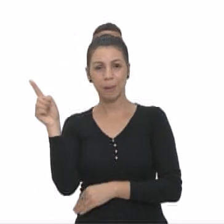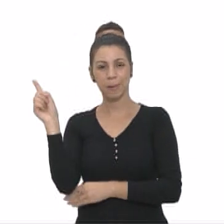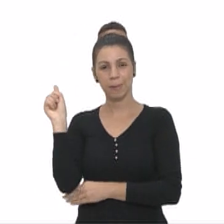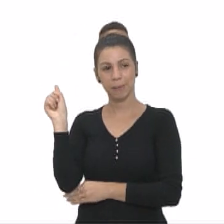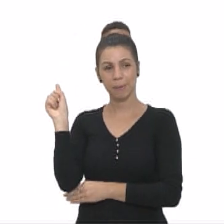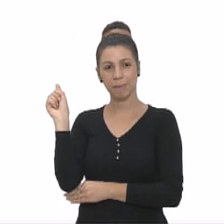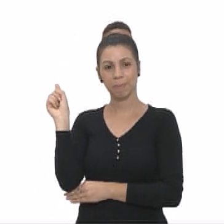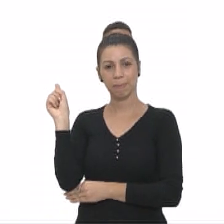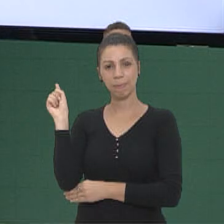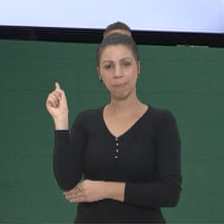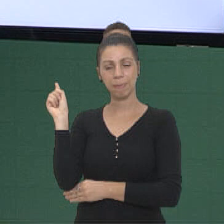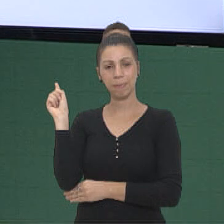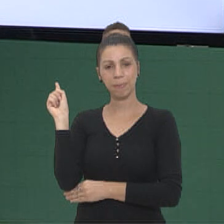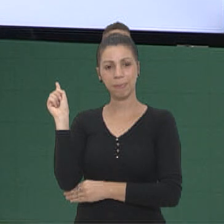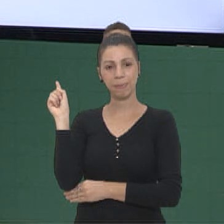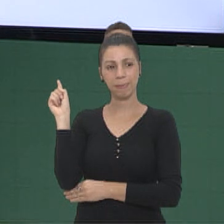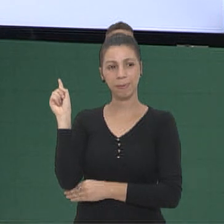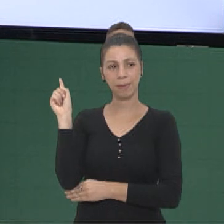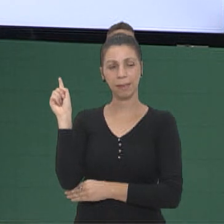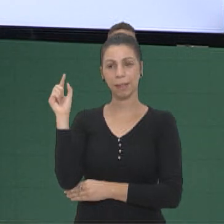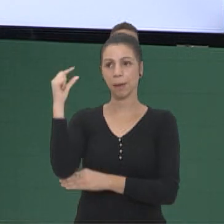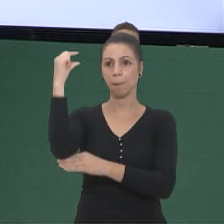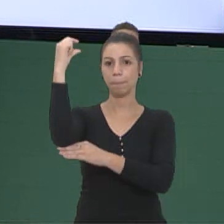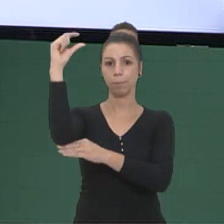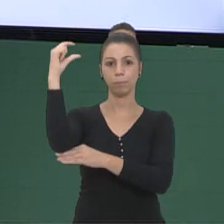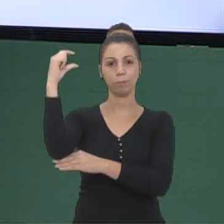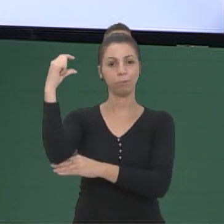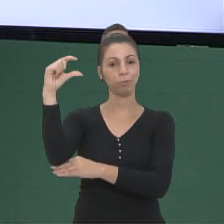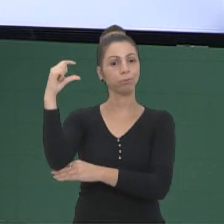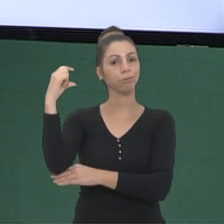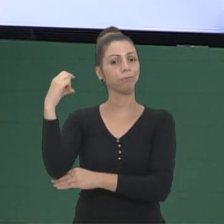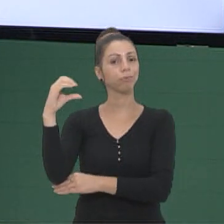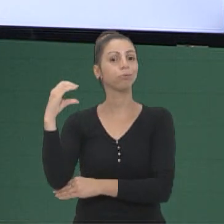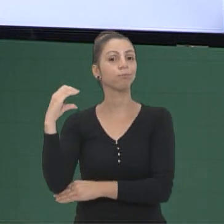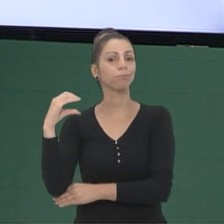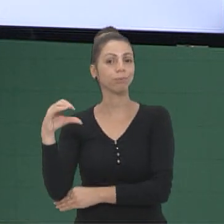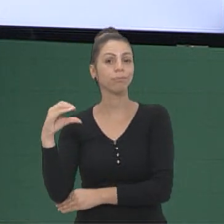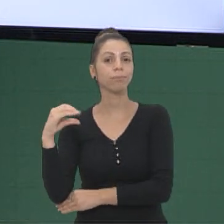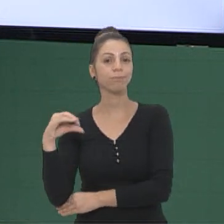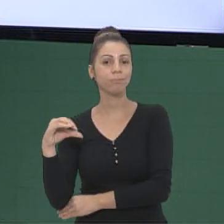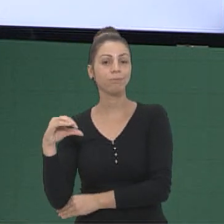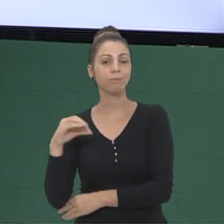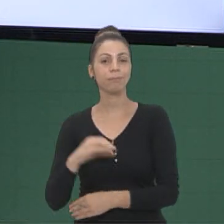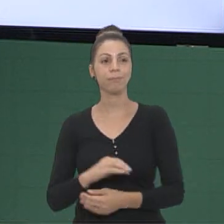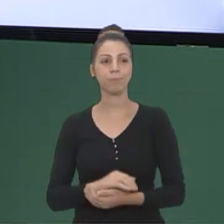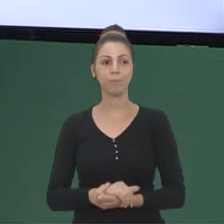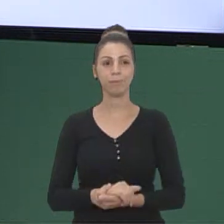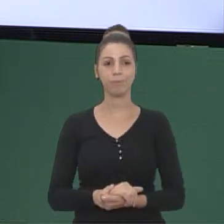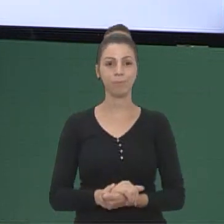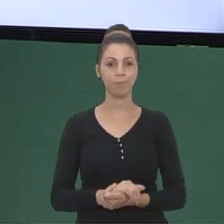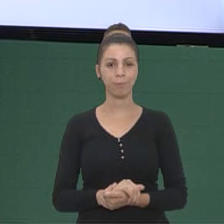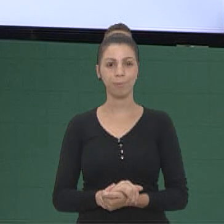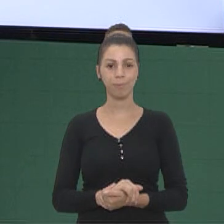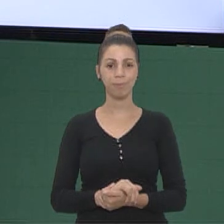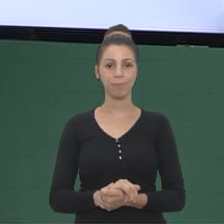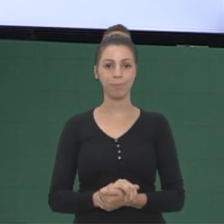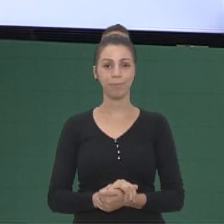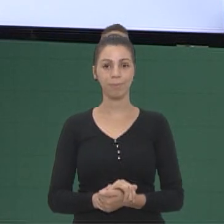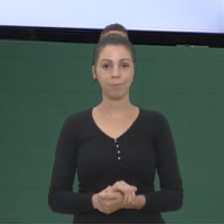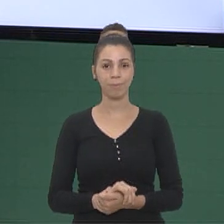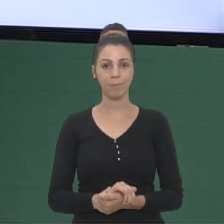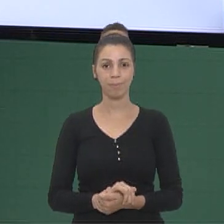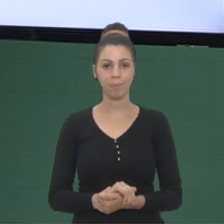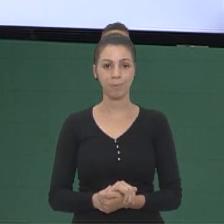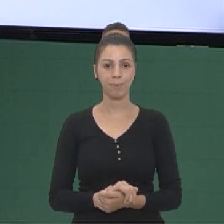anterior. Acrescentamos para o tu o dr e a terminação para o tu, ok? Yo tendré,